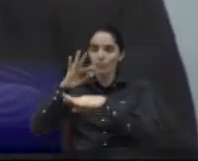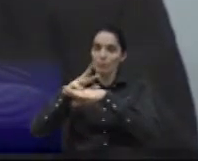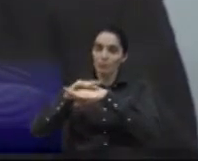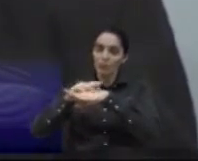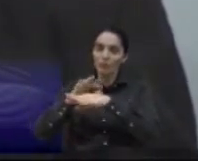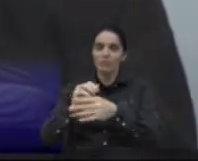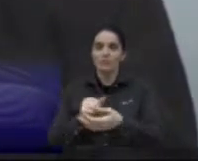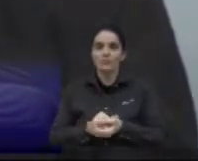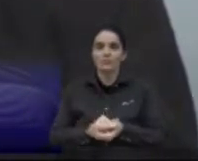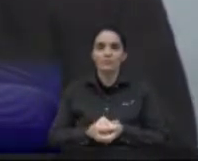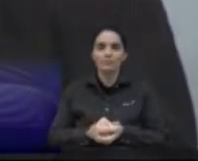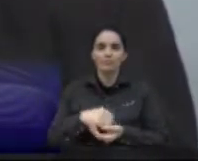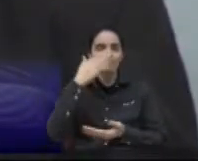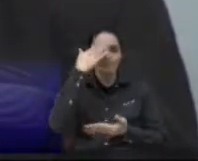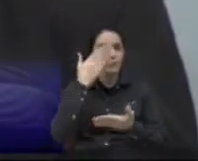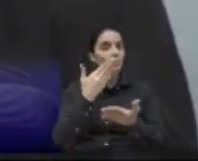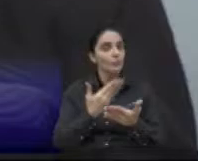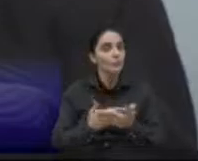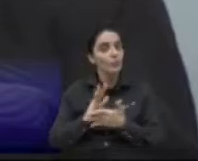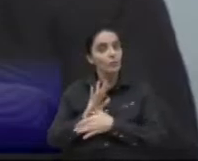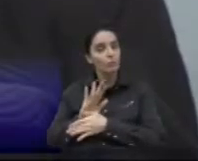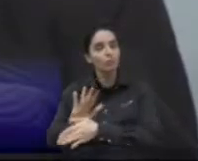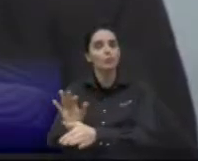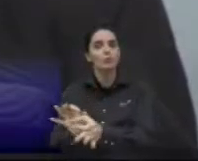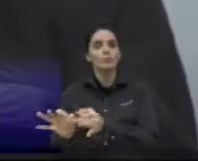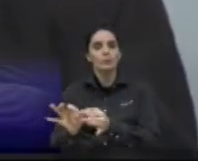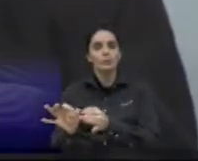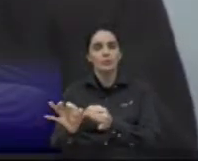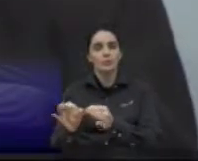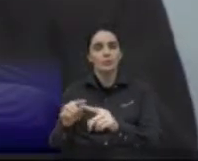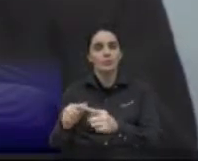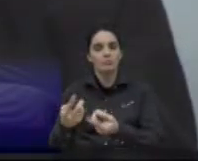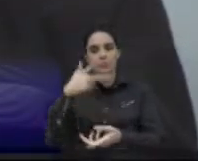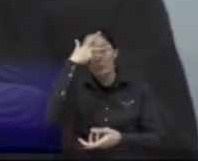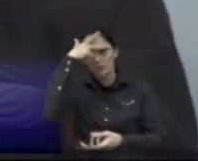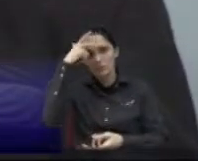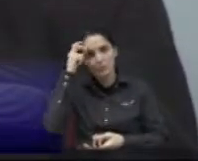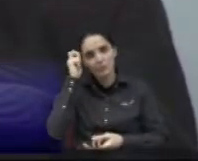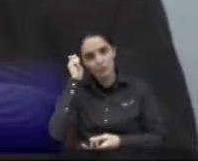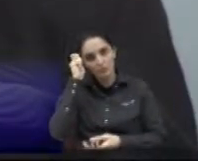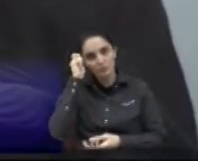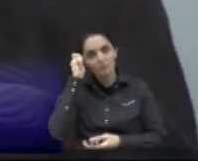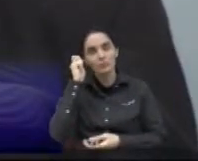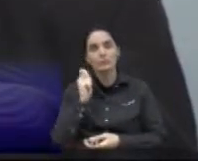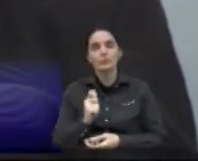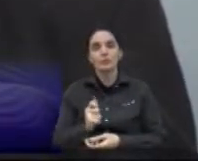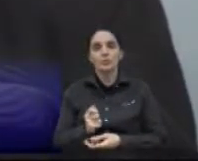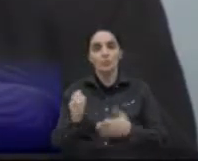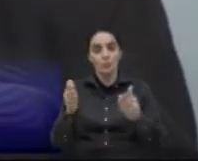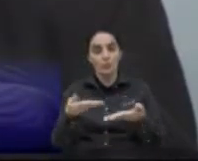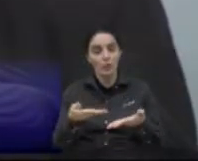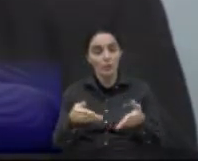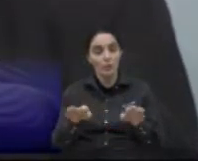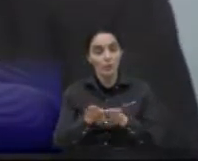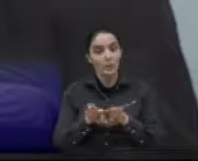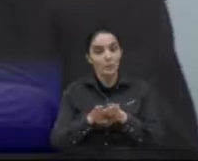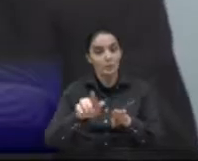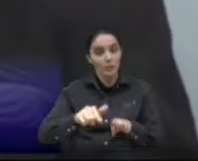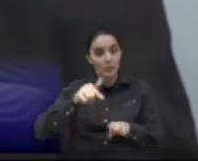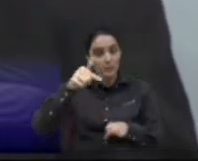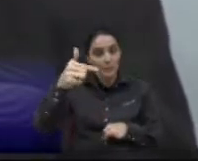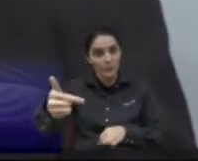vai ajudar muito o projeto, mas espero que o executivo, né, tanto neste mandato, no próximo mandato, quem